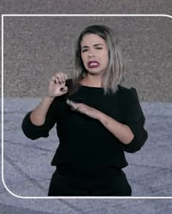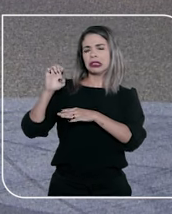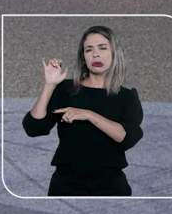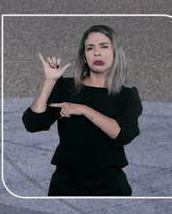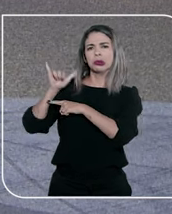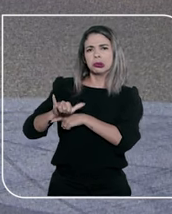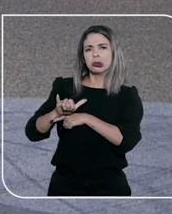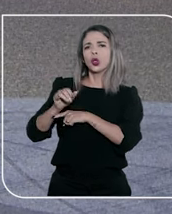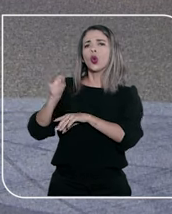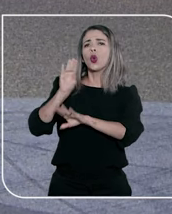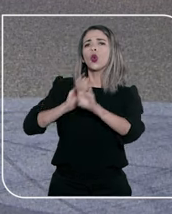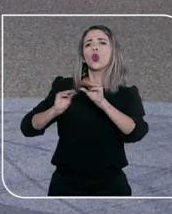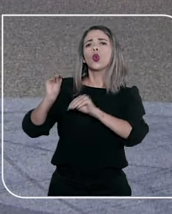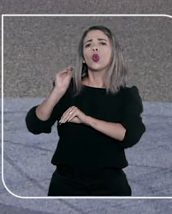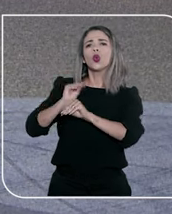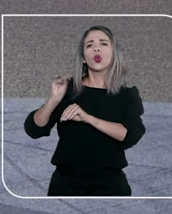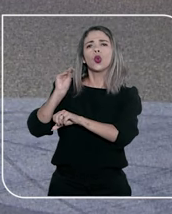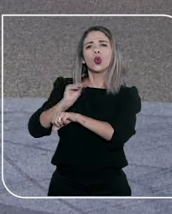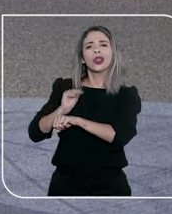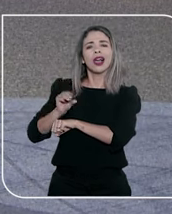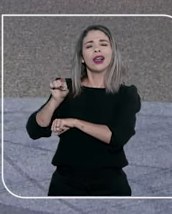cuidado nesse tipo de situação?